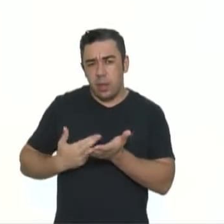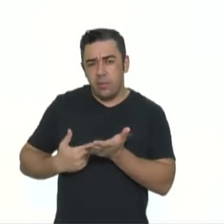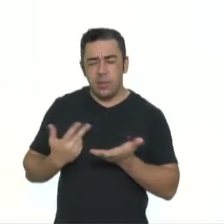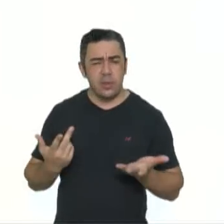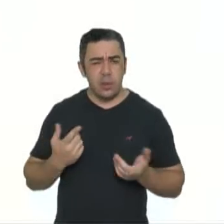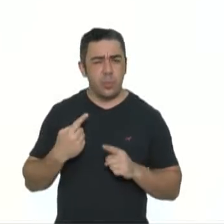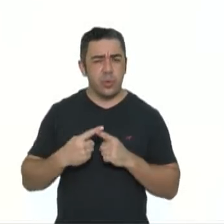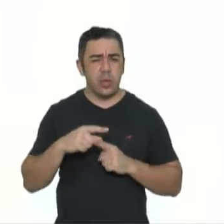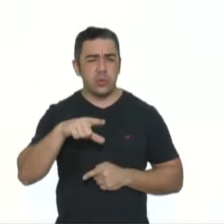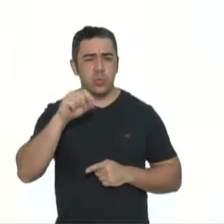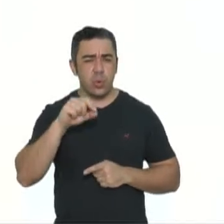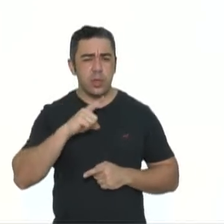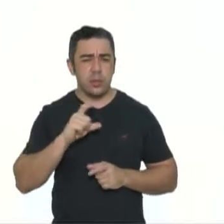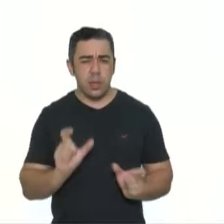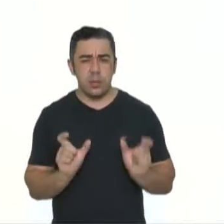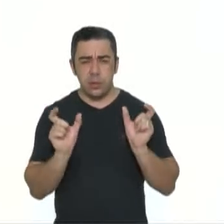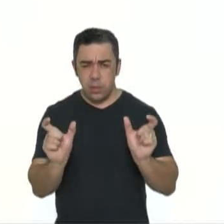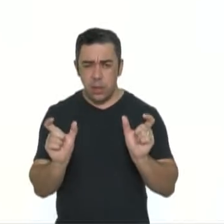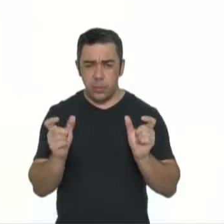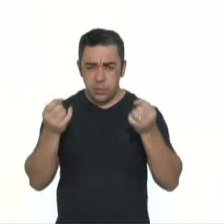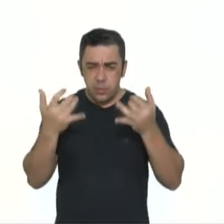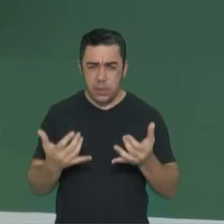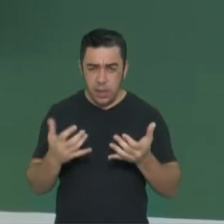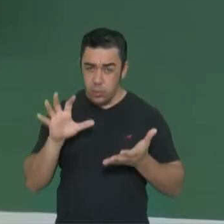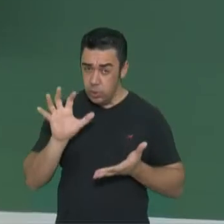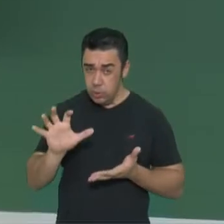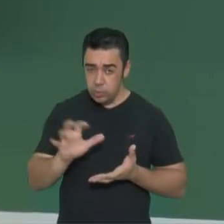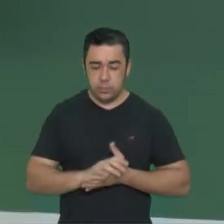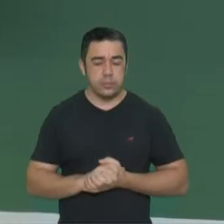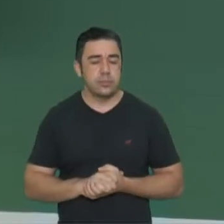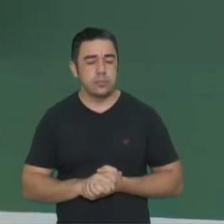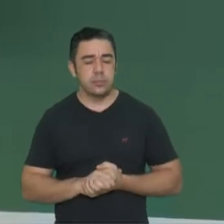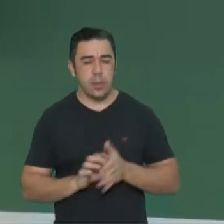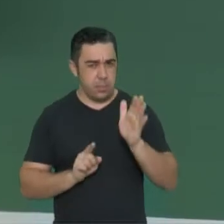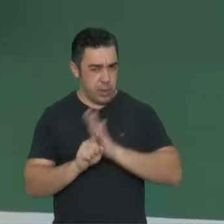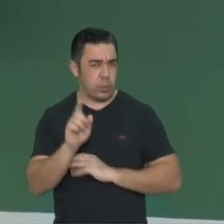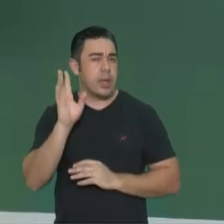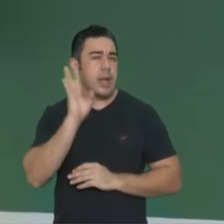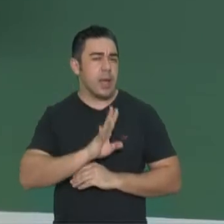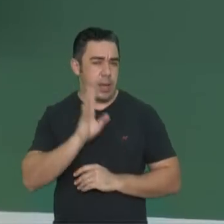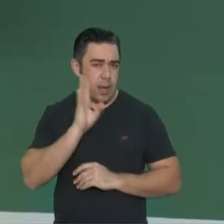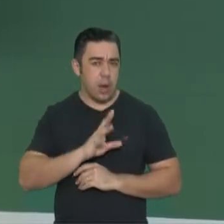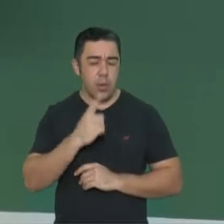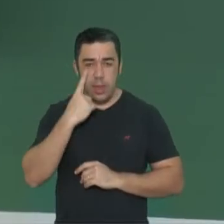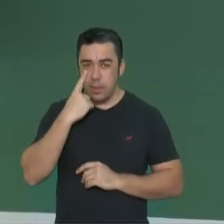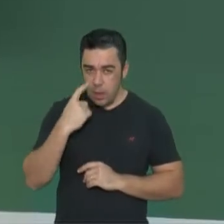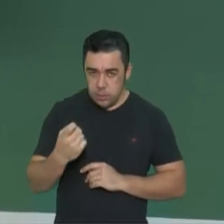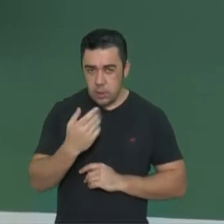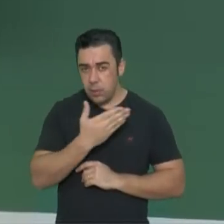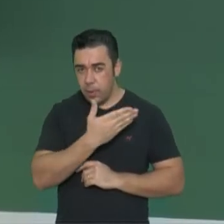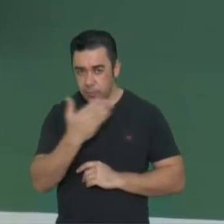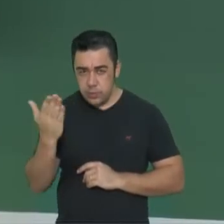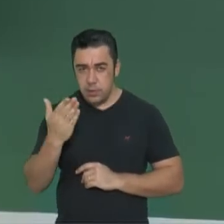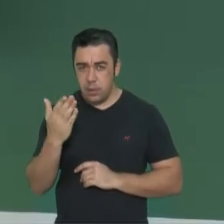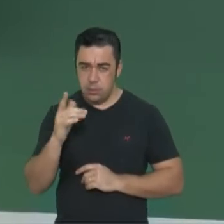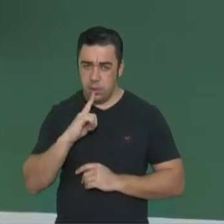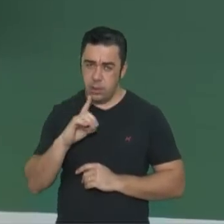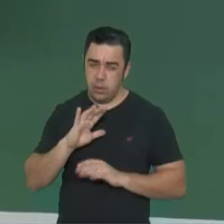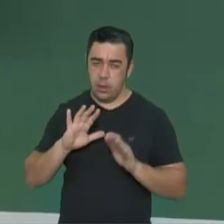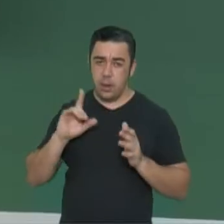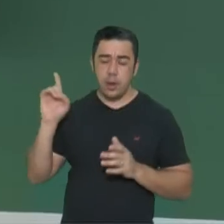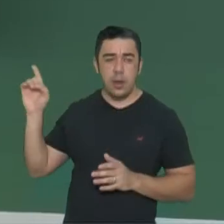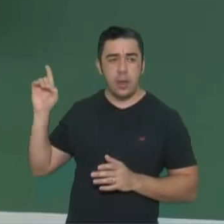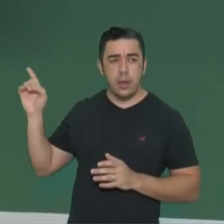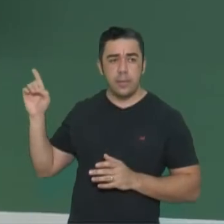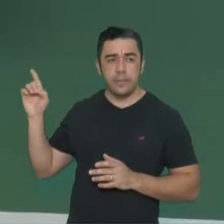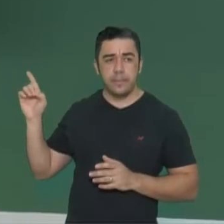escolha de tal termo e discorrer sobre isso? Então, olha que pergunta legal. Preciso falar uma coisa interessante aqui para vocês, que sai um pouquinho do tema, mas é